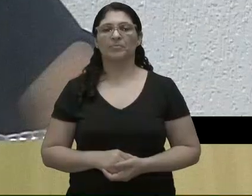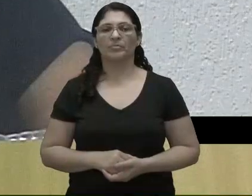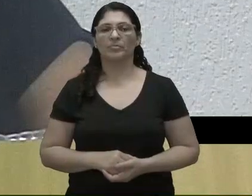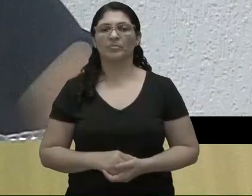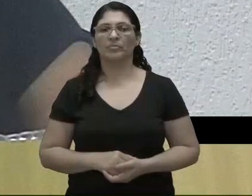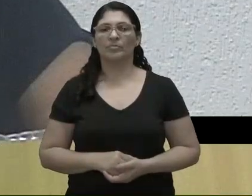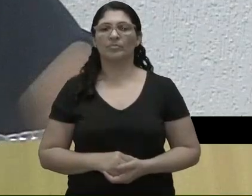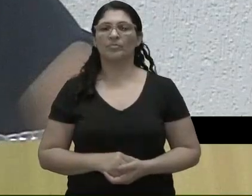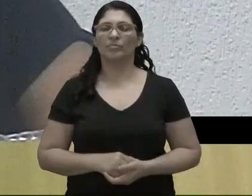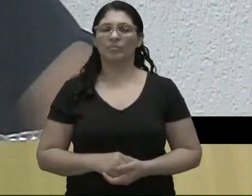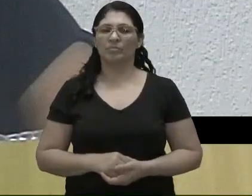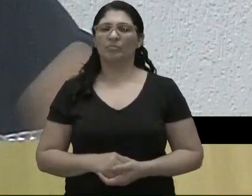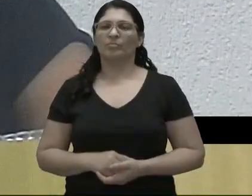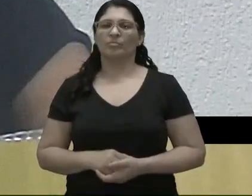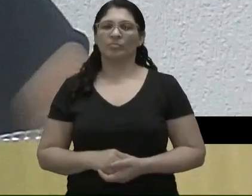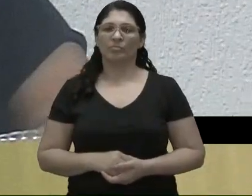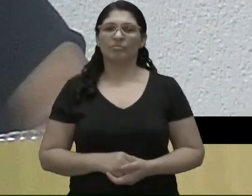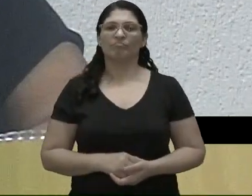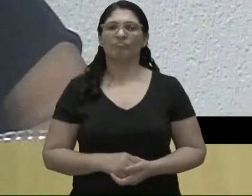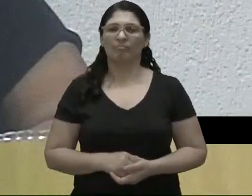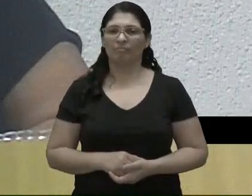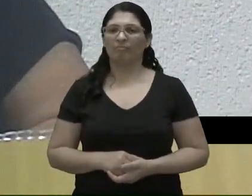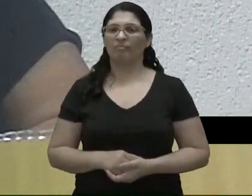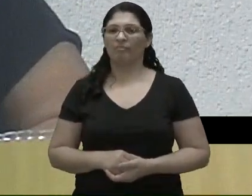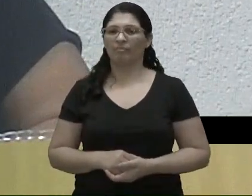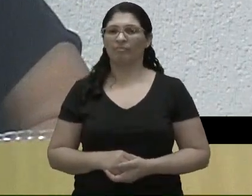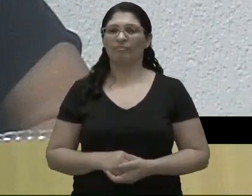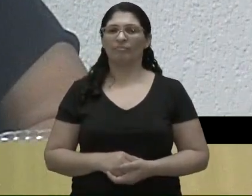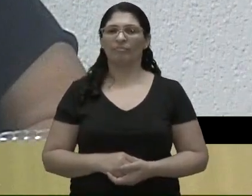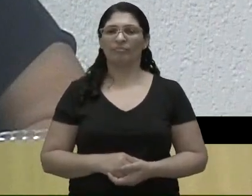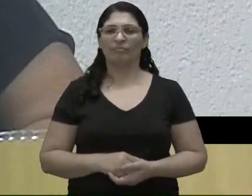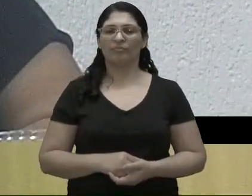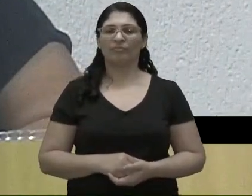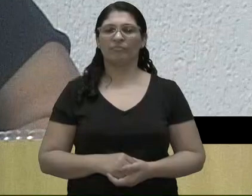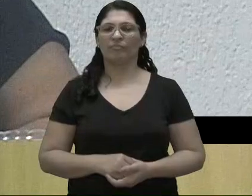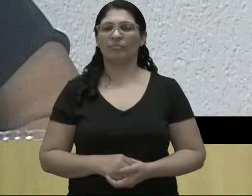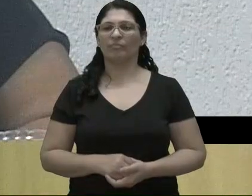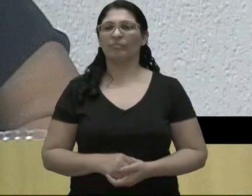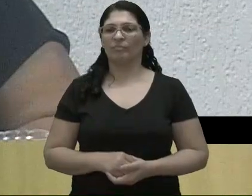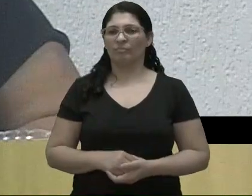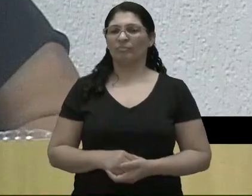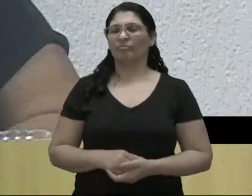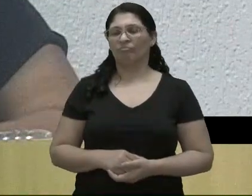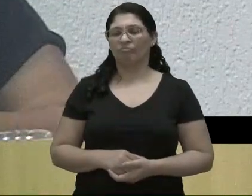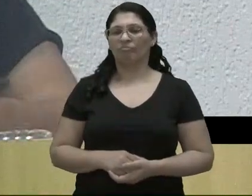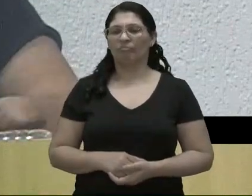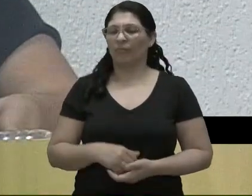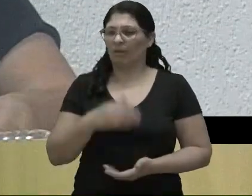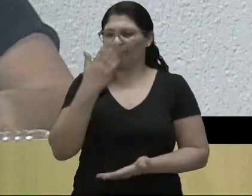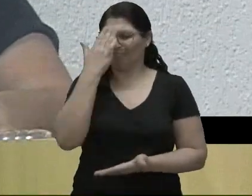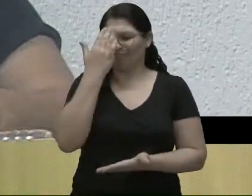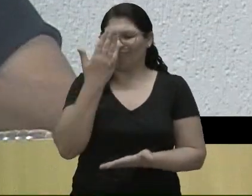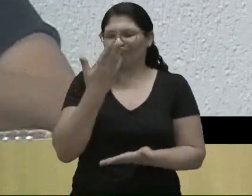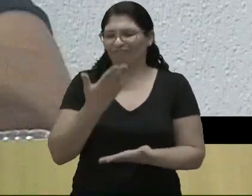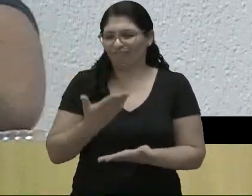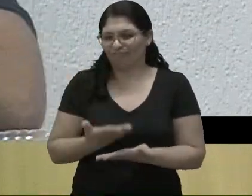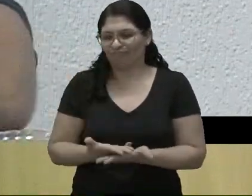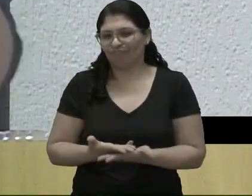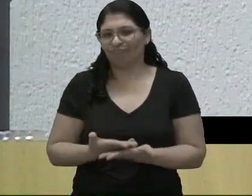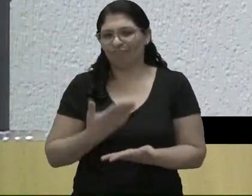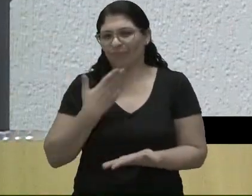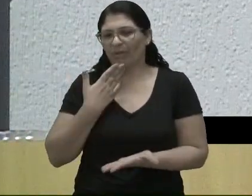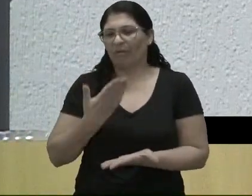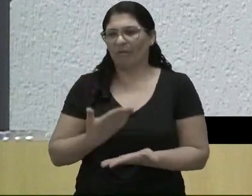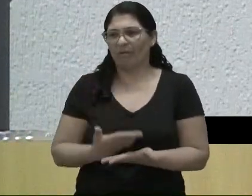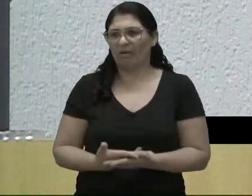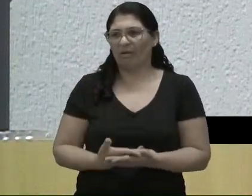É incrível. É incrível. Não pela senhora, tá?